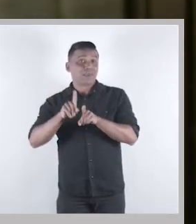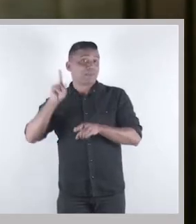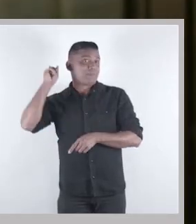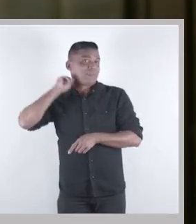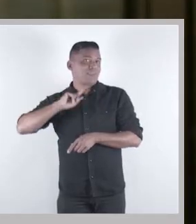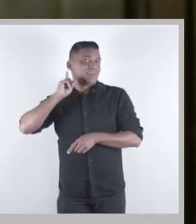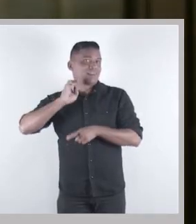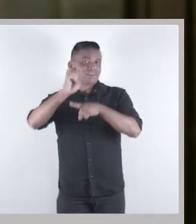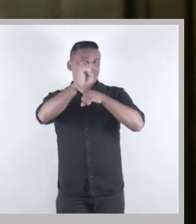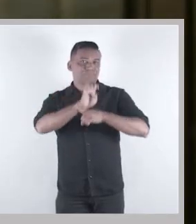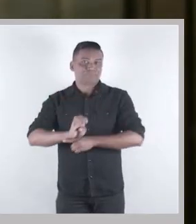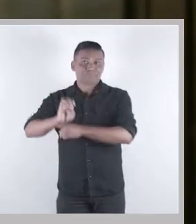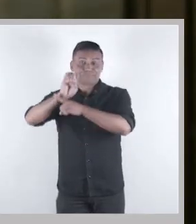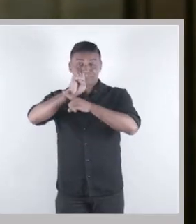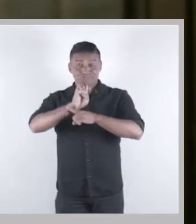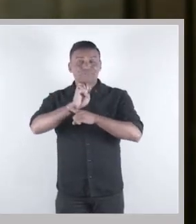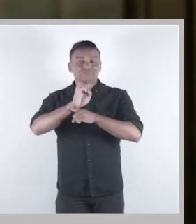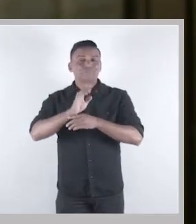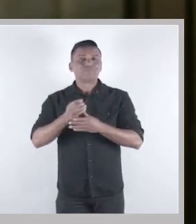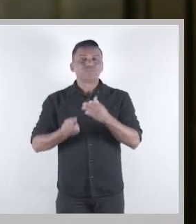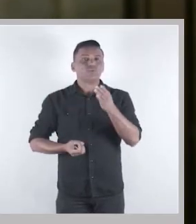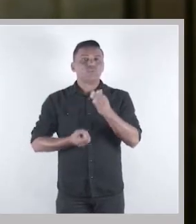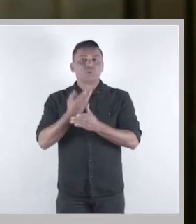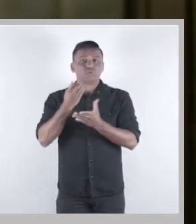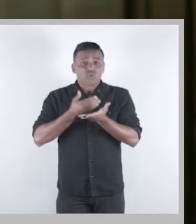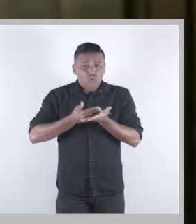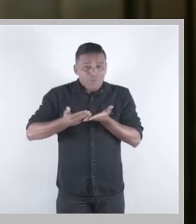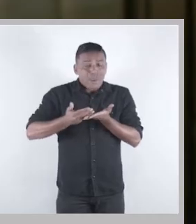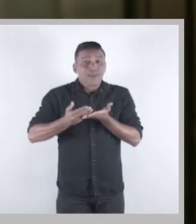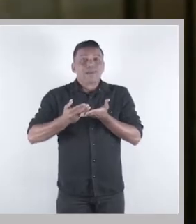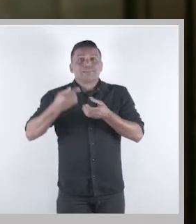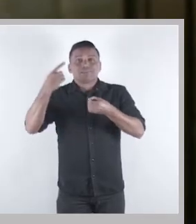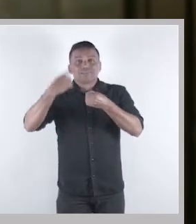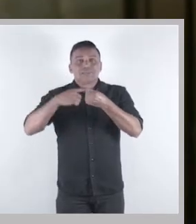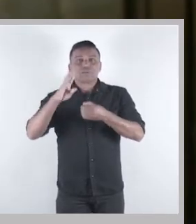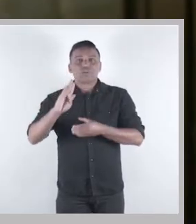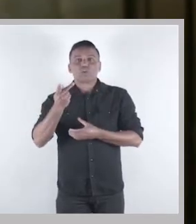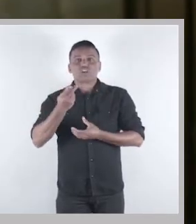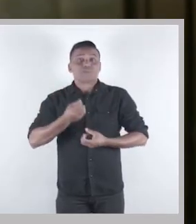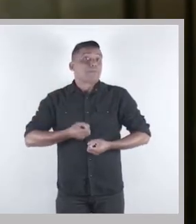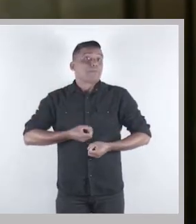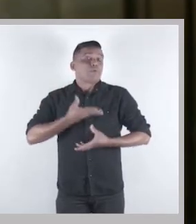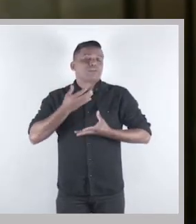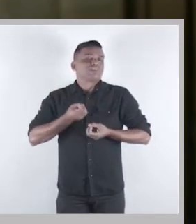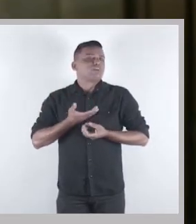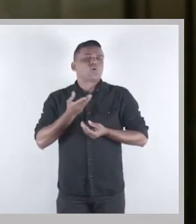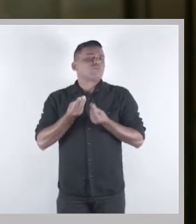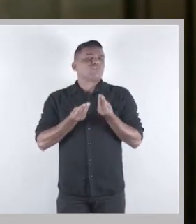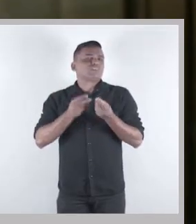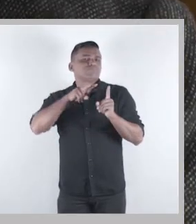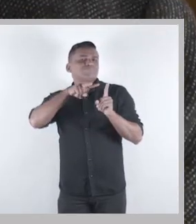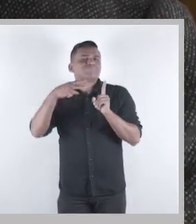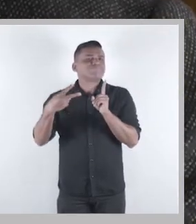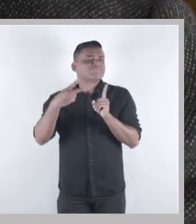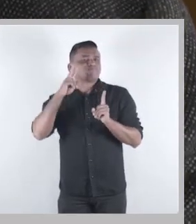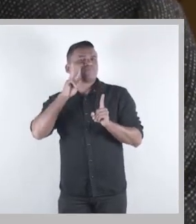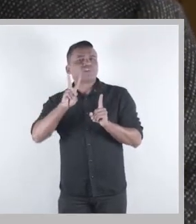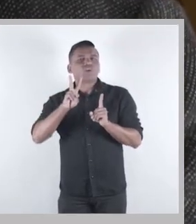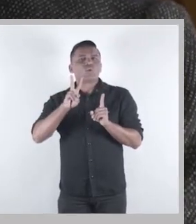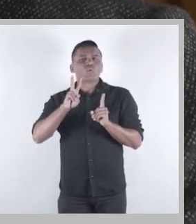né e da poesia né como você tem visto isso no cenário Nacional da literatura né